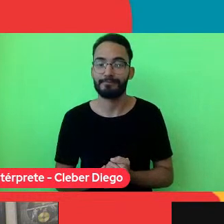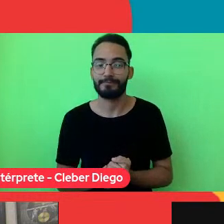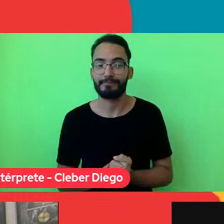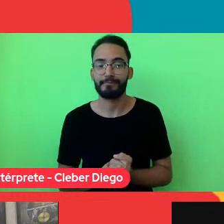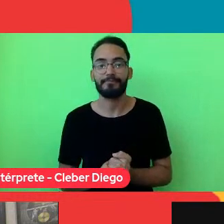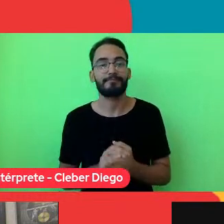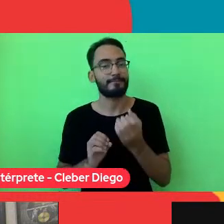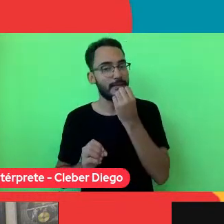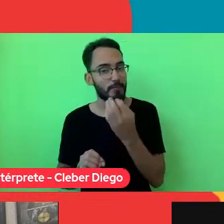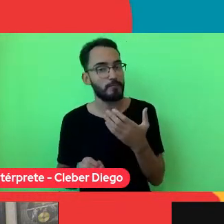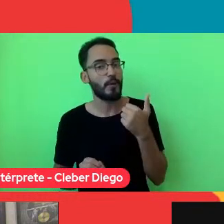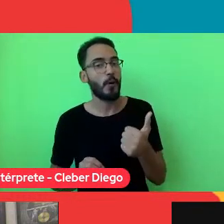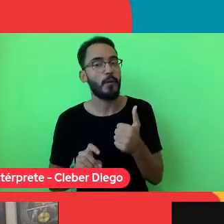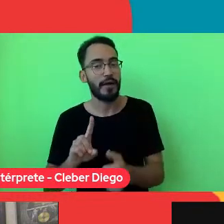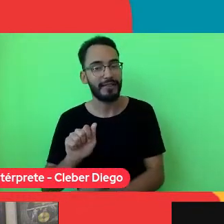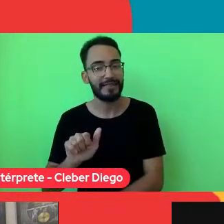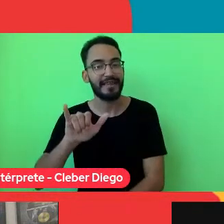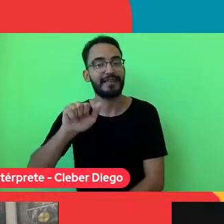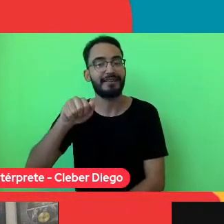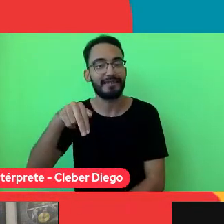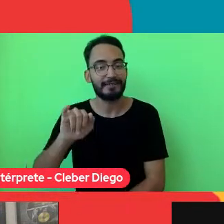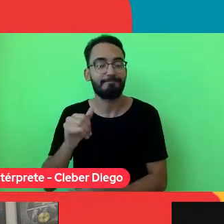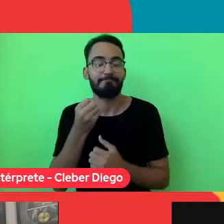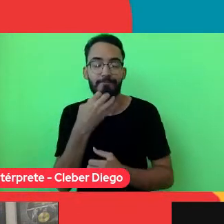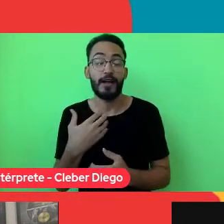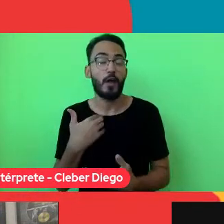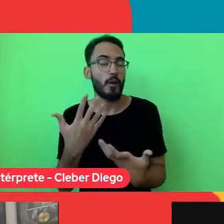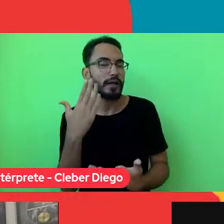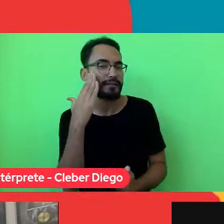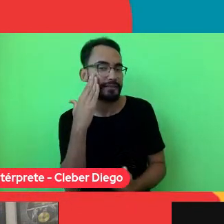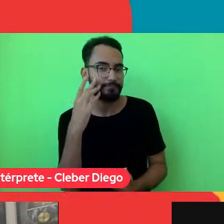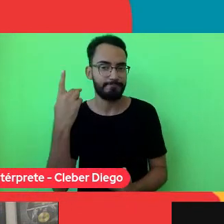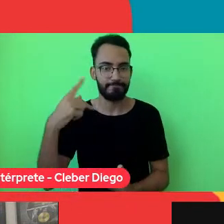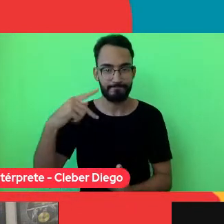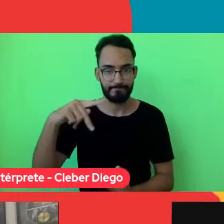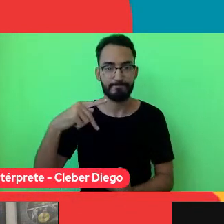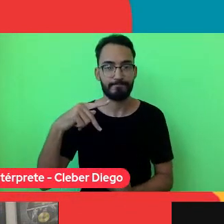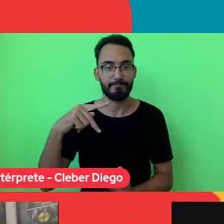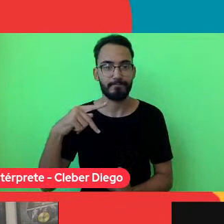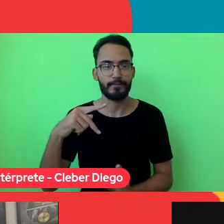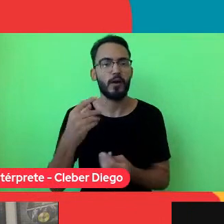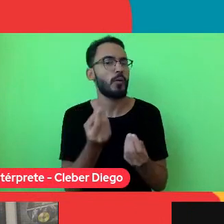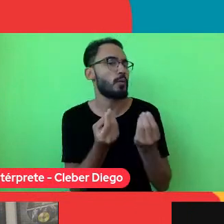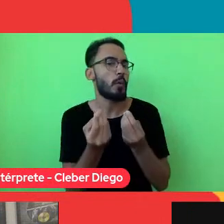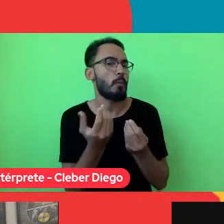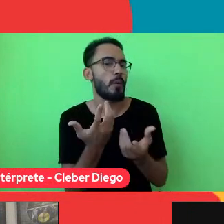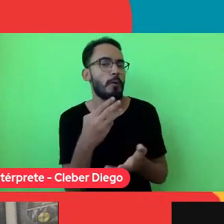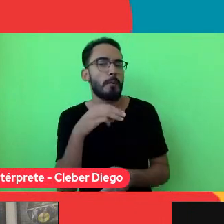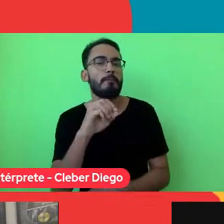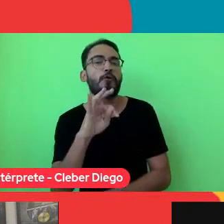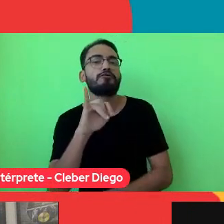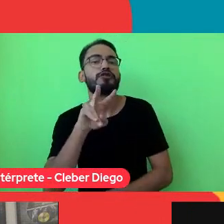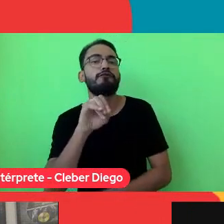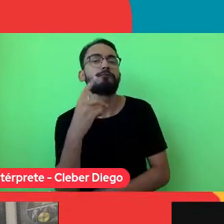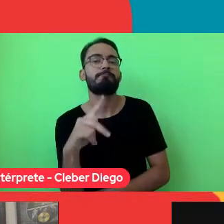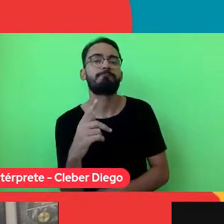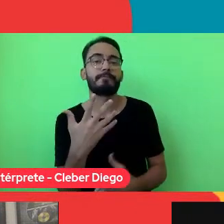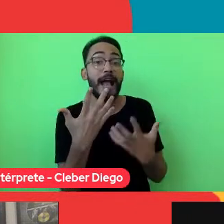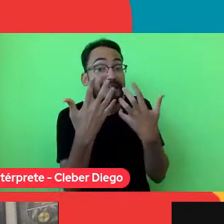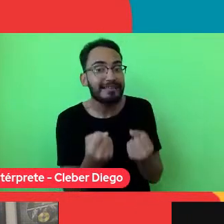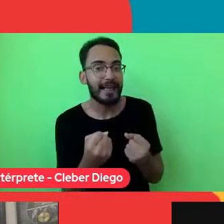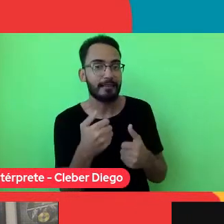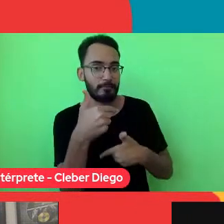Bacana, Dai. Queria aproveitar que você já está falando, e eu queria saber de você aí, qual foi o motivo para você aceitar esse